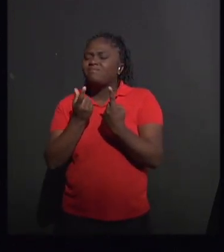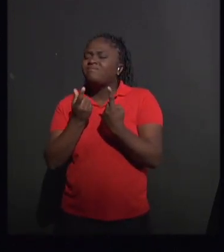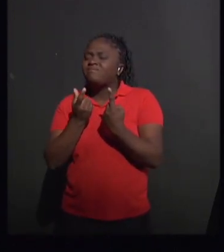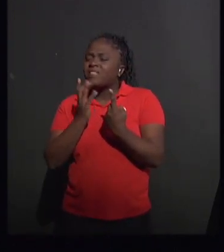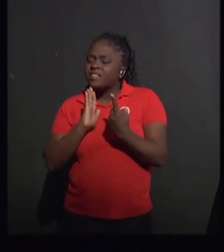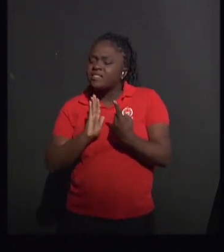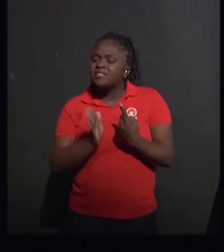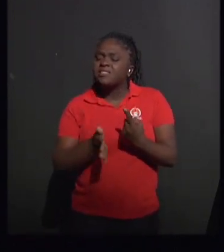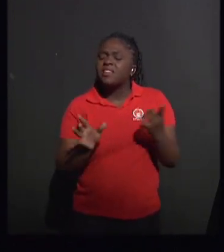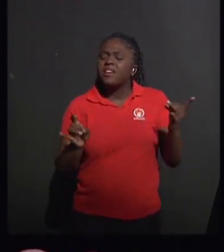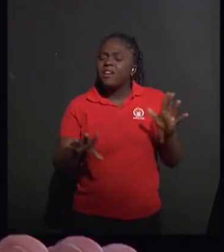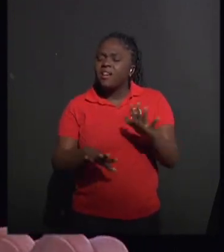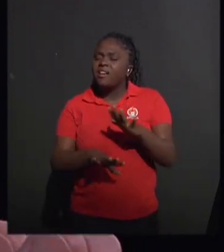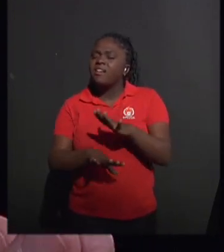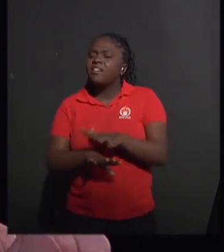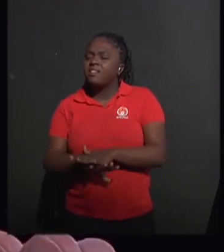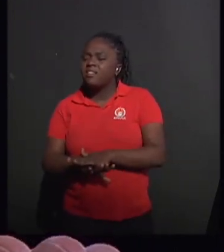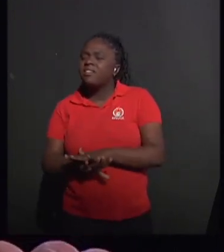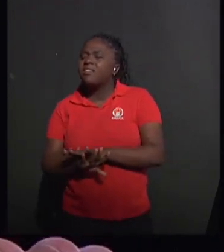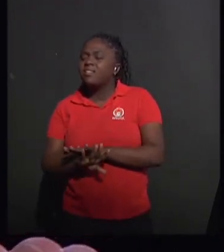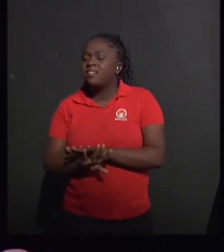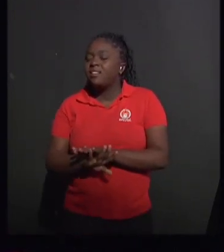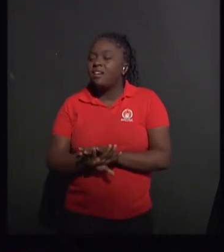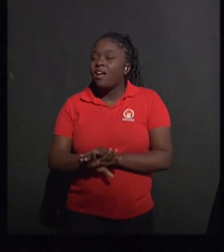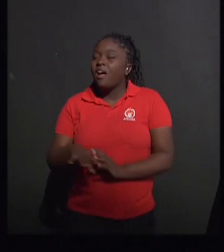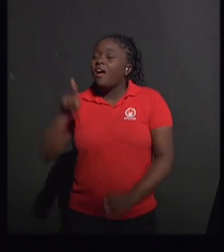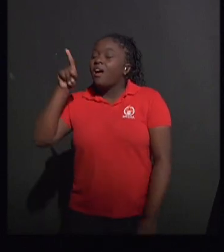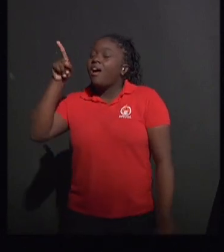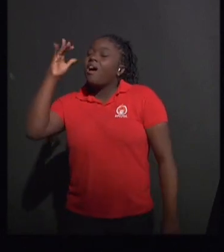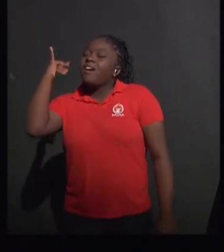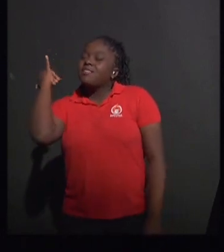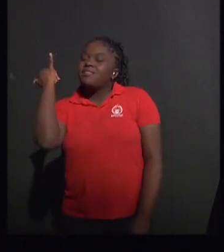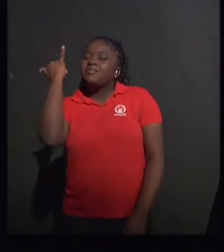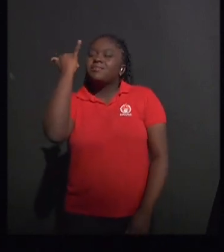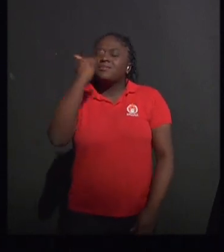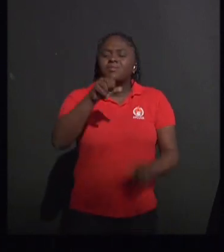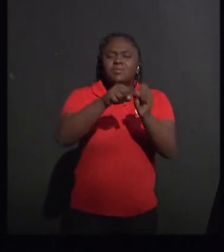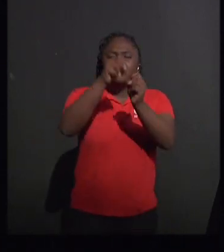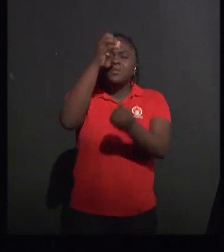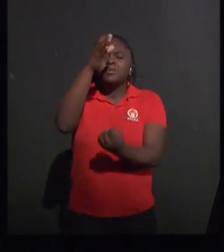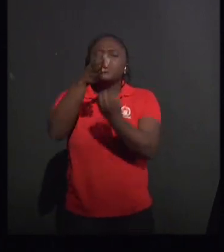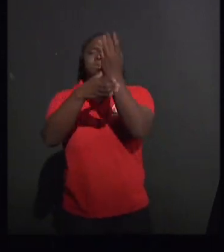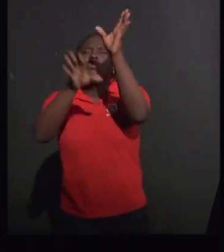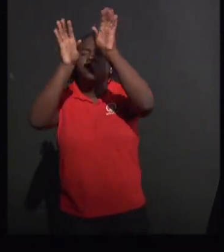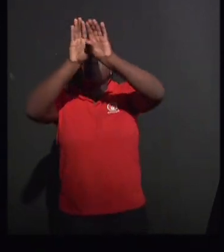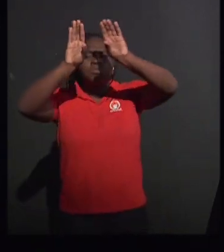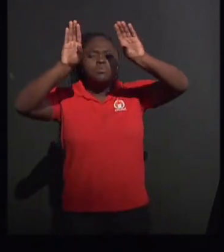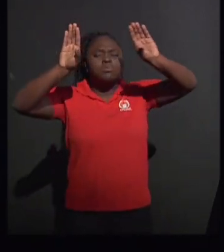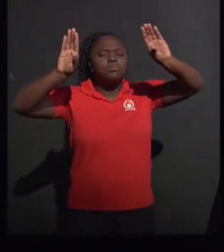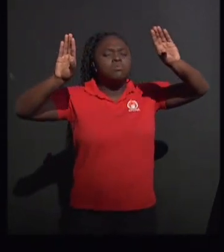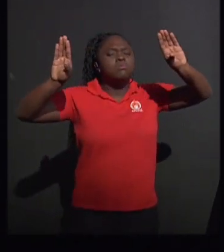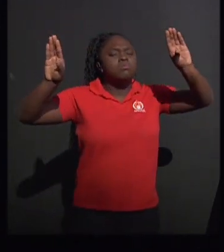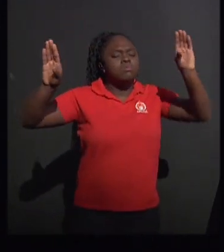Com a Tua palavra criou, o Senhor criou os céus. O Senhor criou toda a